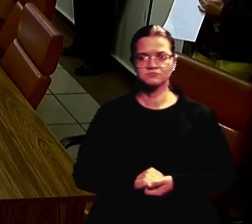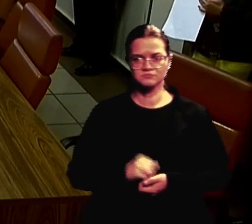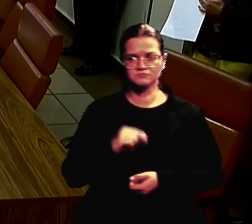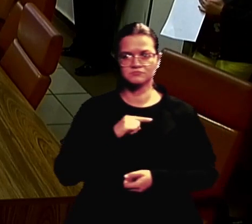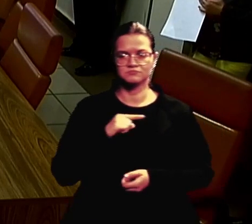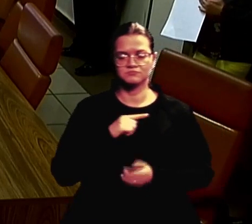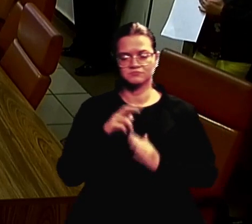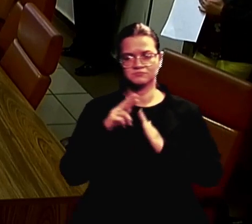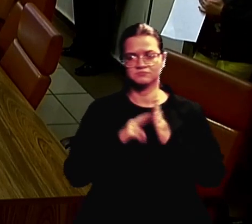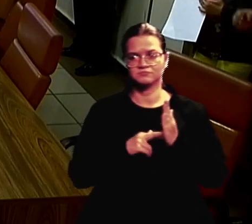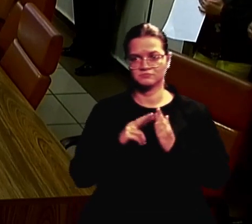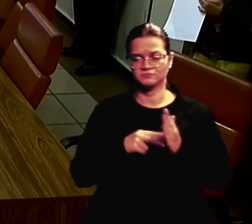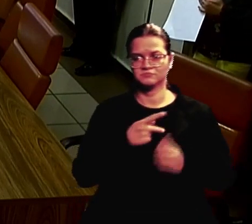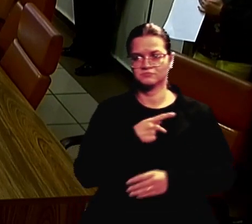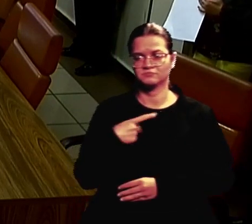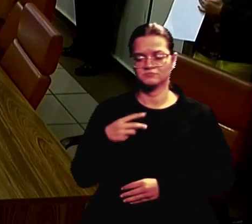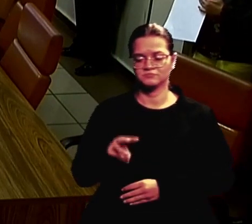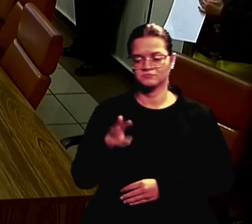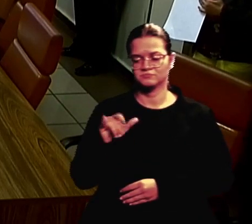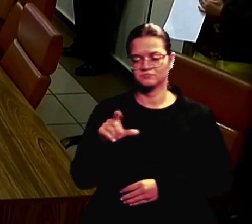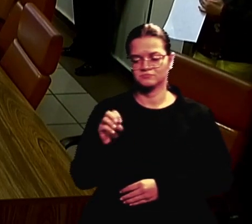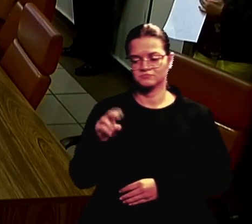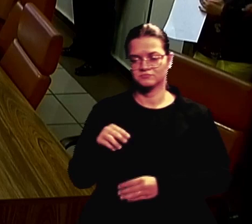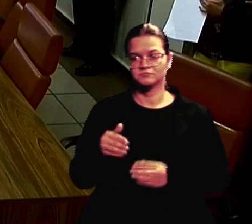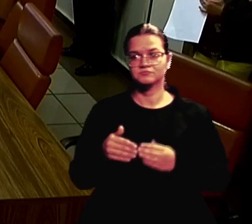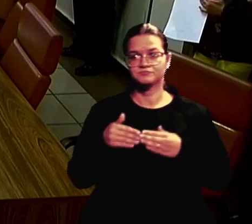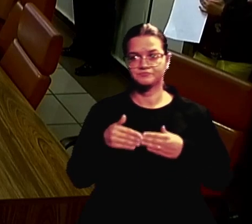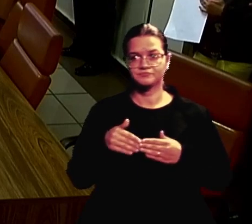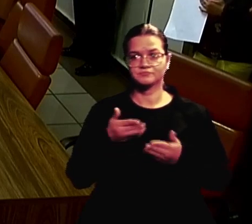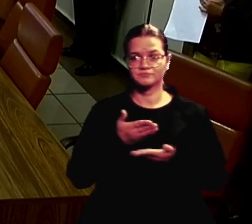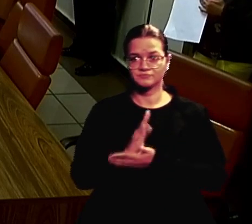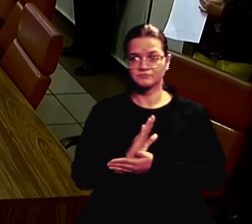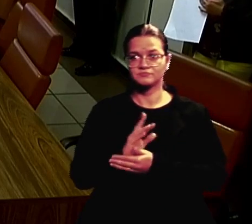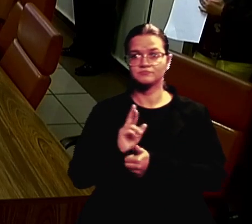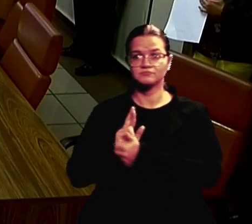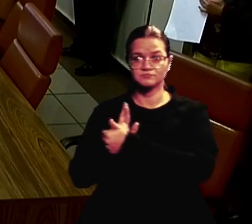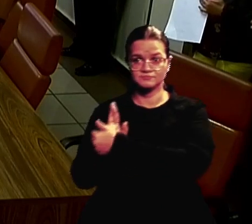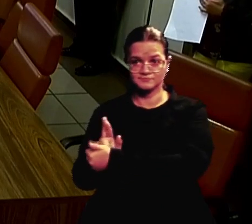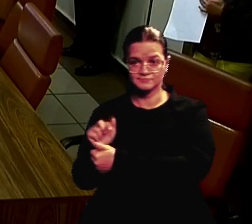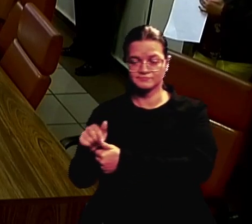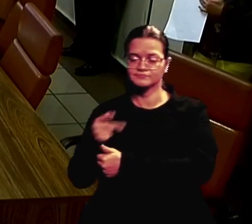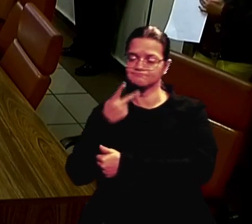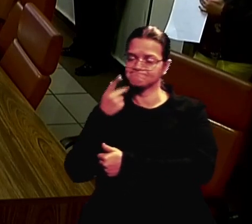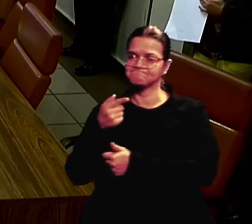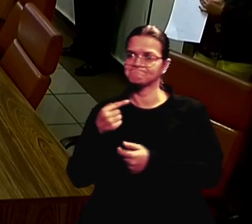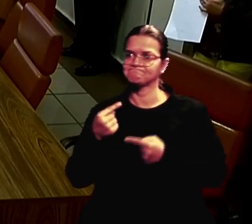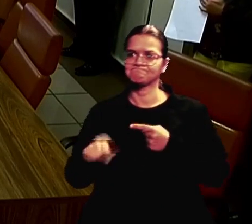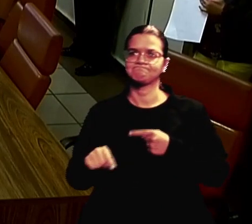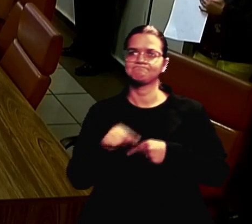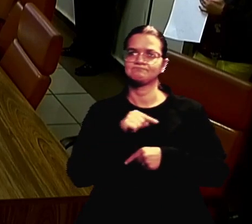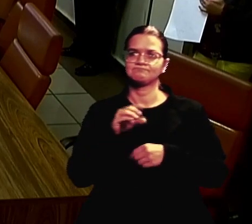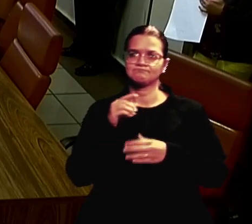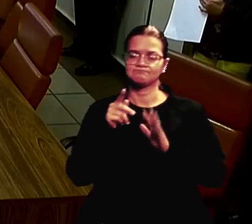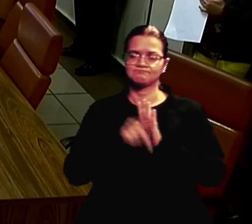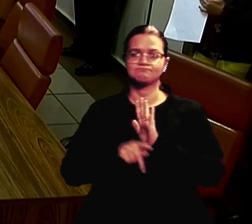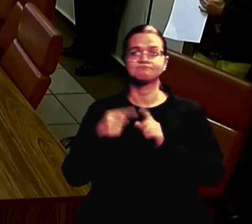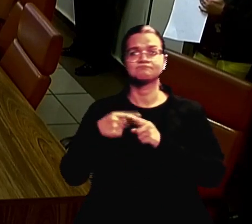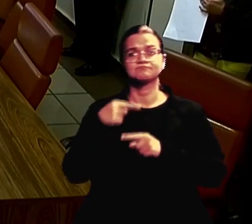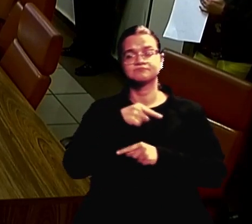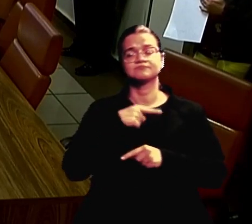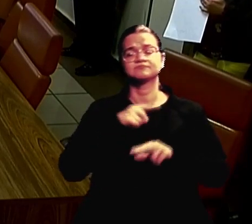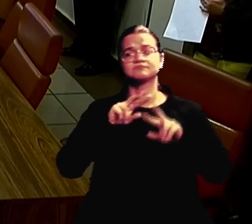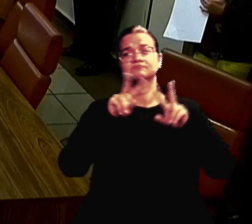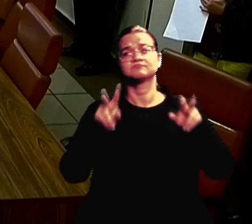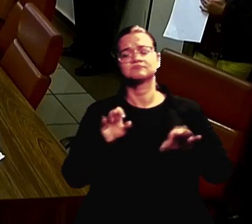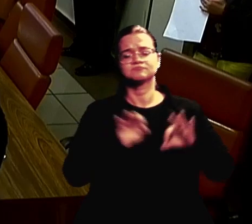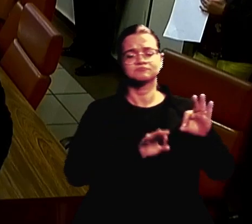Tem o relatório do pastor Wilson pela aprovação. A Procuradoria opinou pelo arquivamento do projeto, porque ele